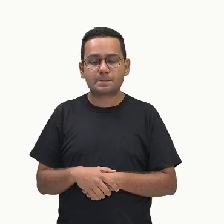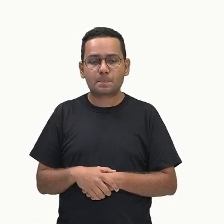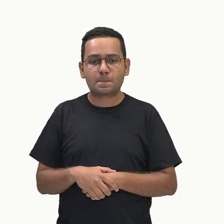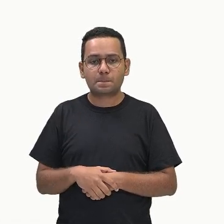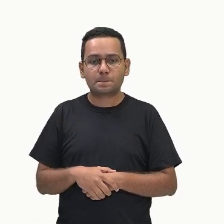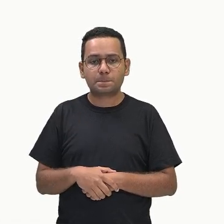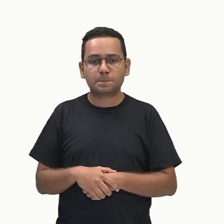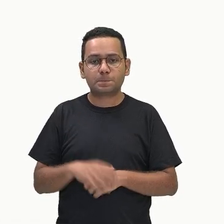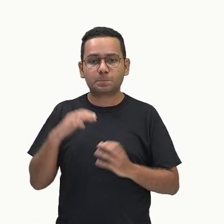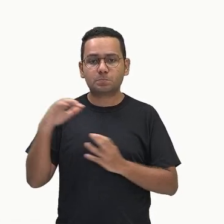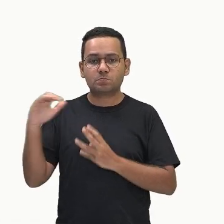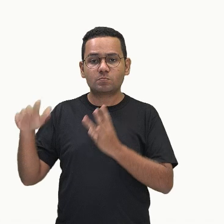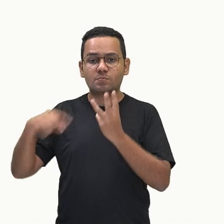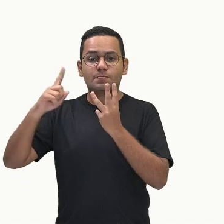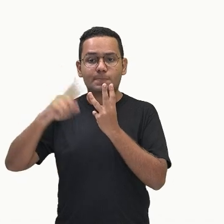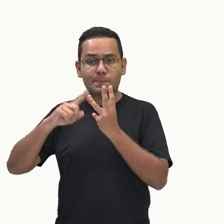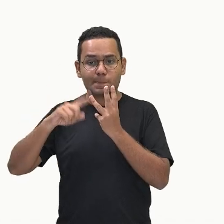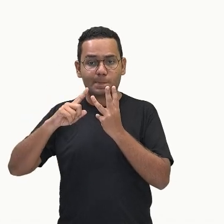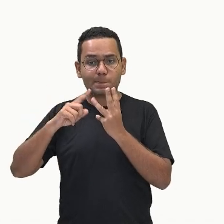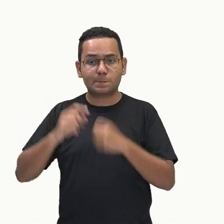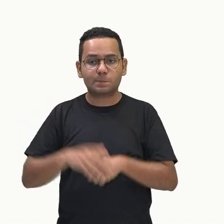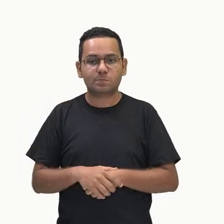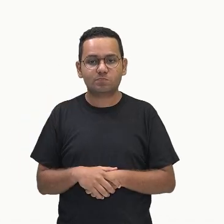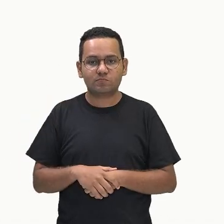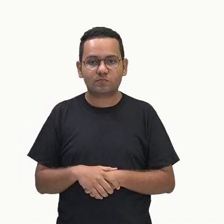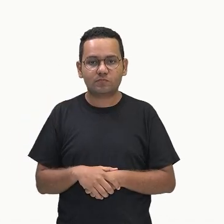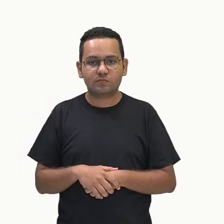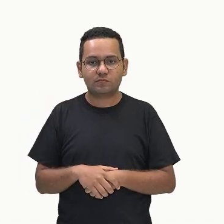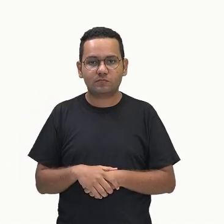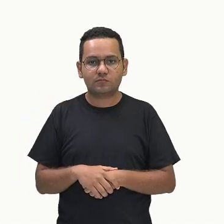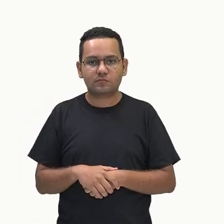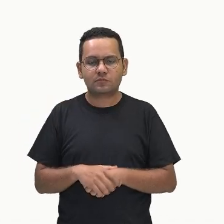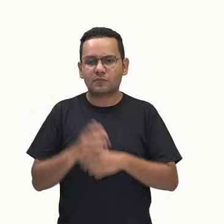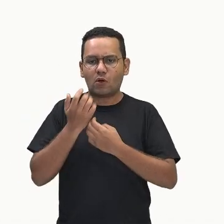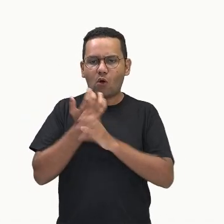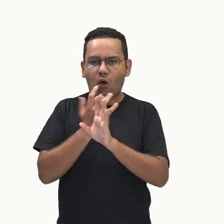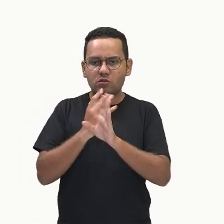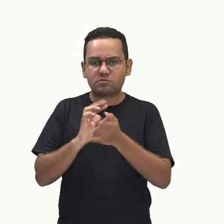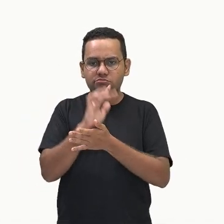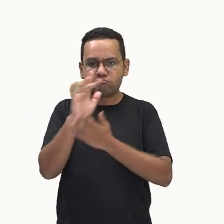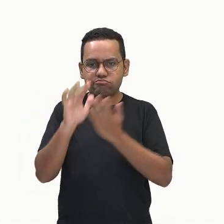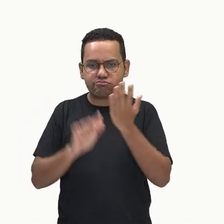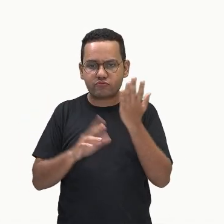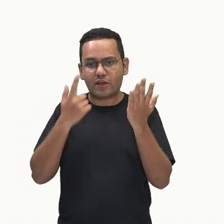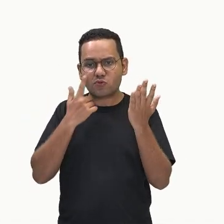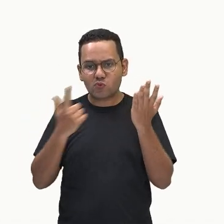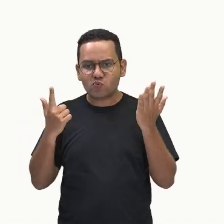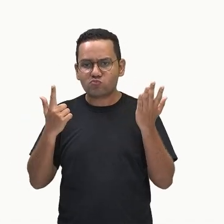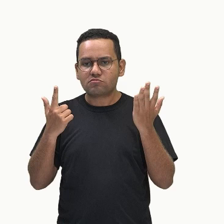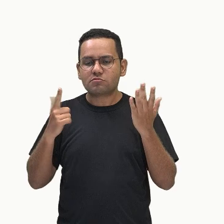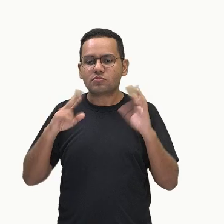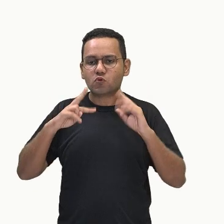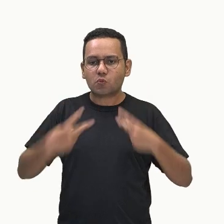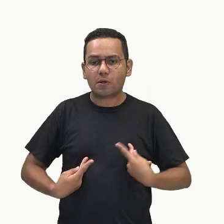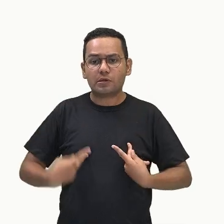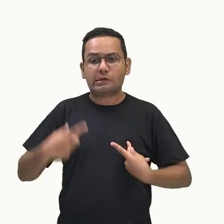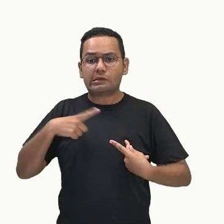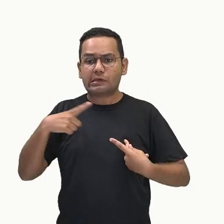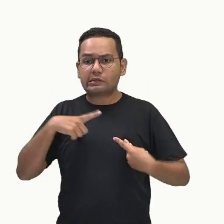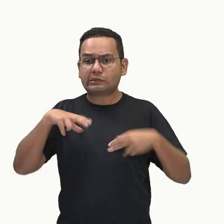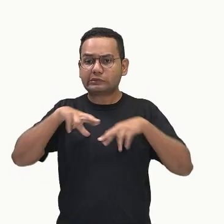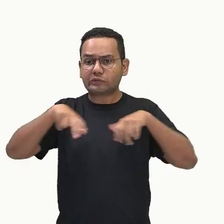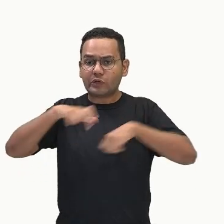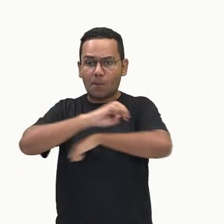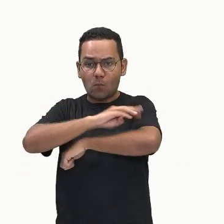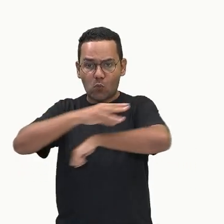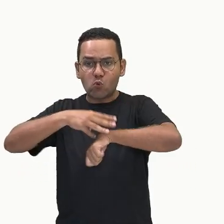o preenchimento do corpo na sustentação, certo? E o auxílio no fluxo